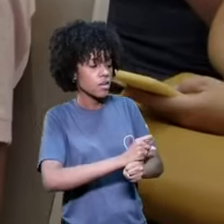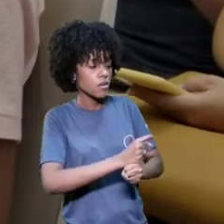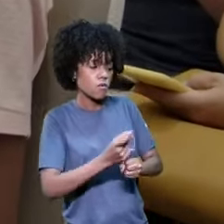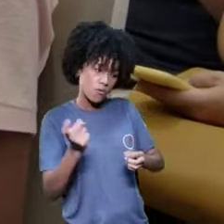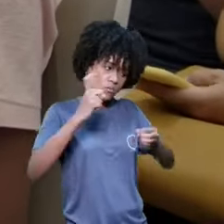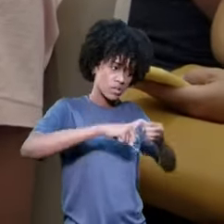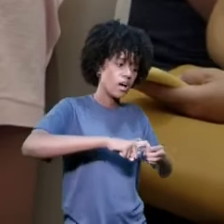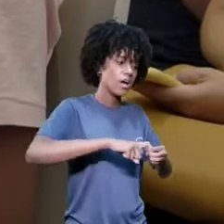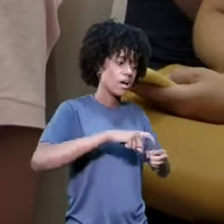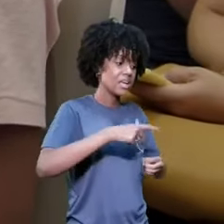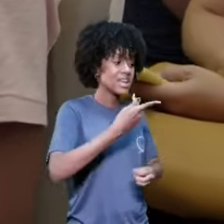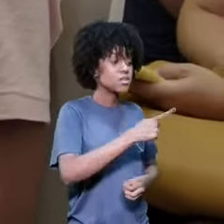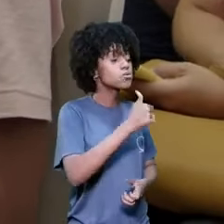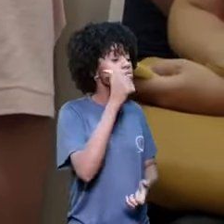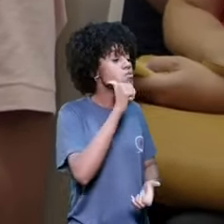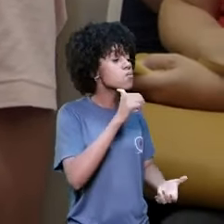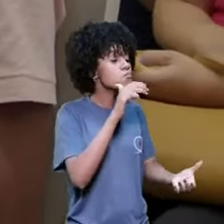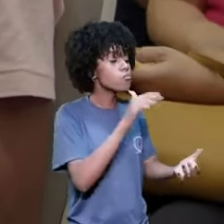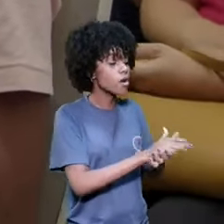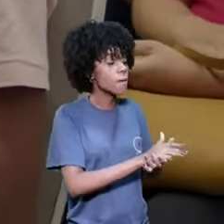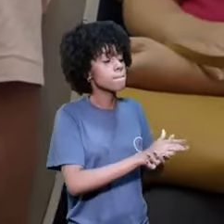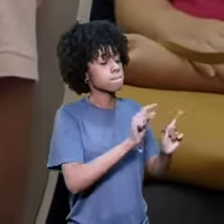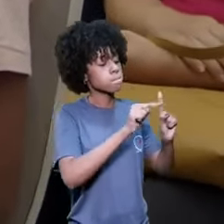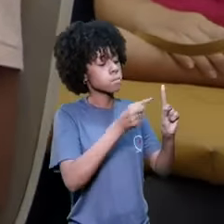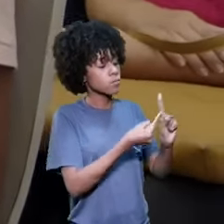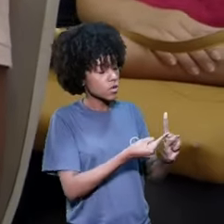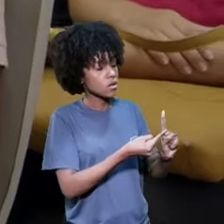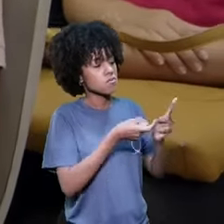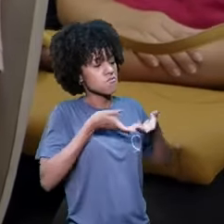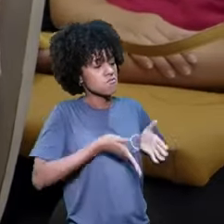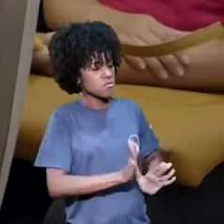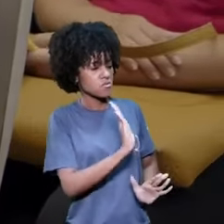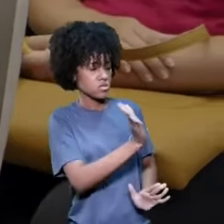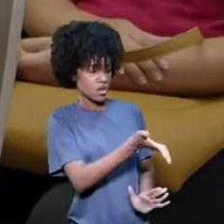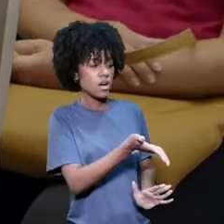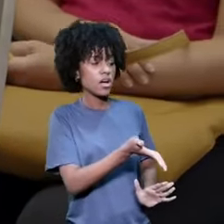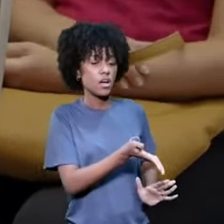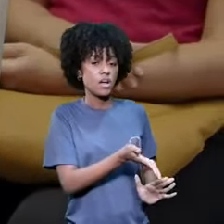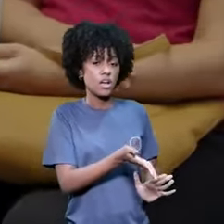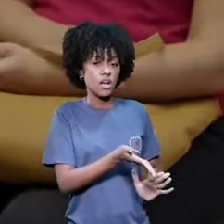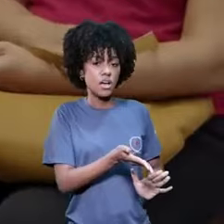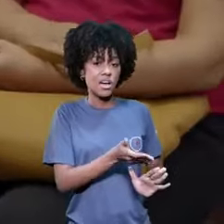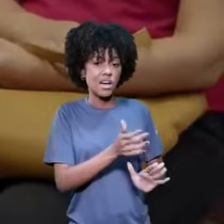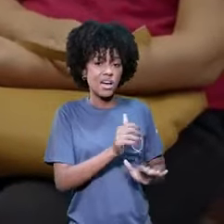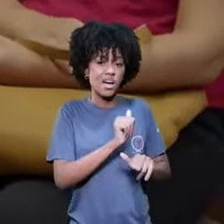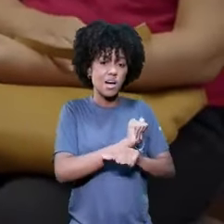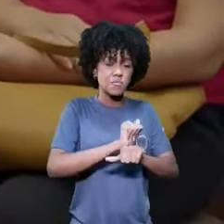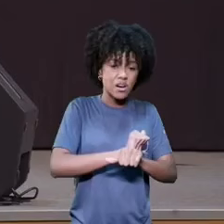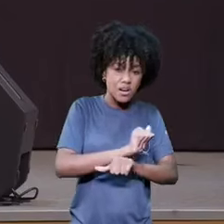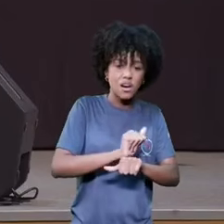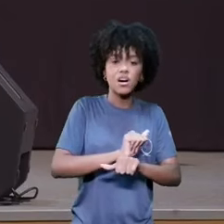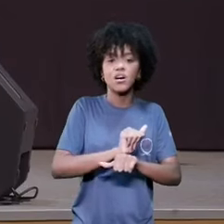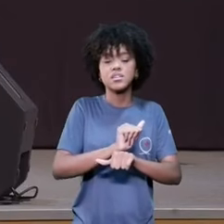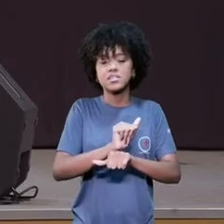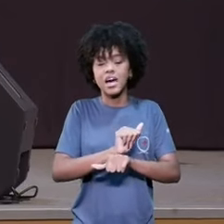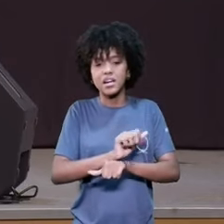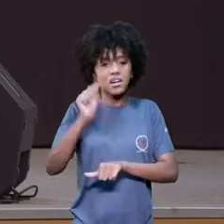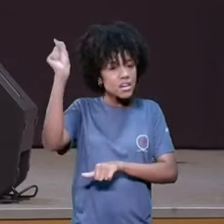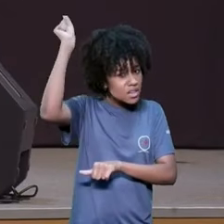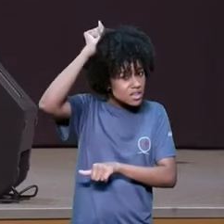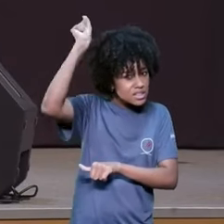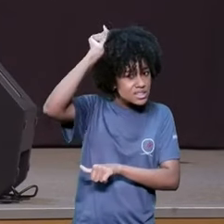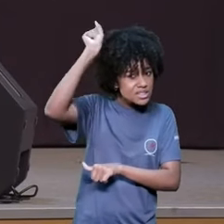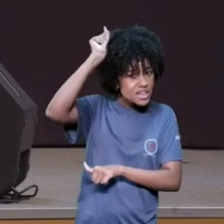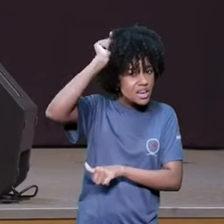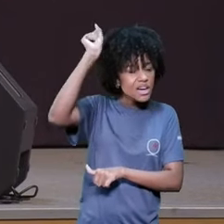estava escutando a porta da tenda atrás de Abraão. Abraão e Sara já eram velhos e avançados em idade. Sara já havia cessado o costume das mulheres, e por